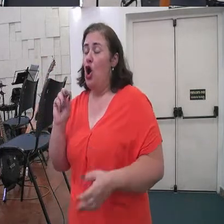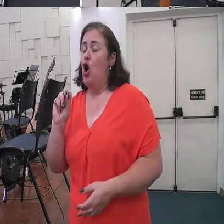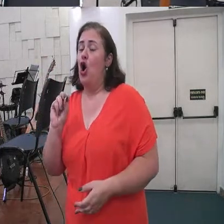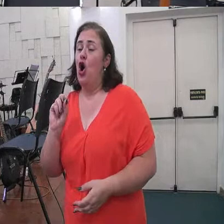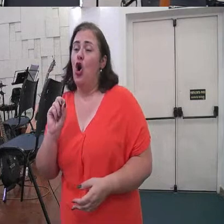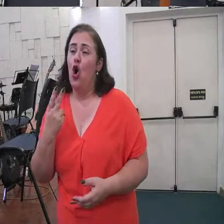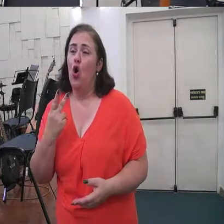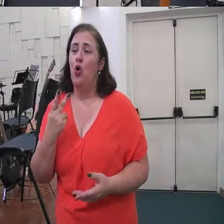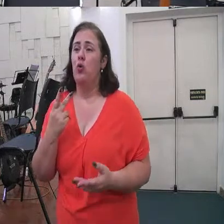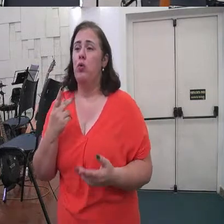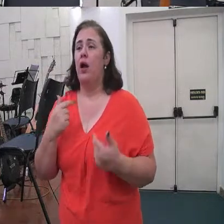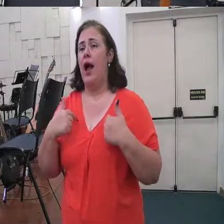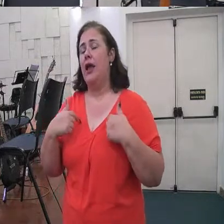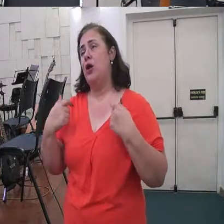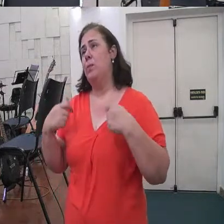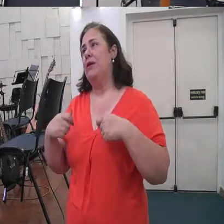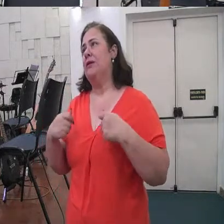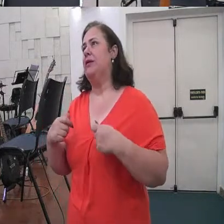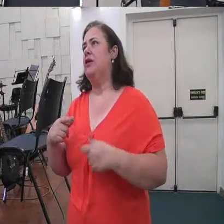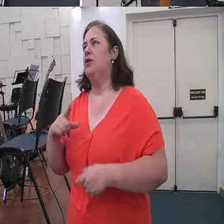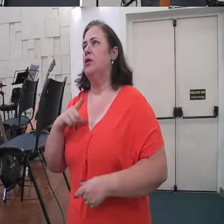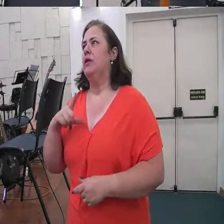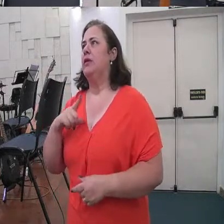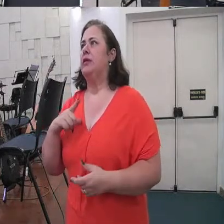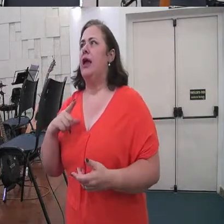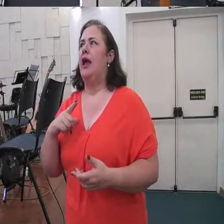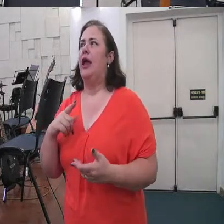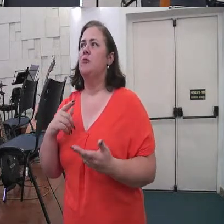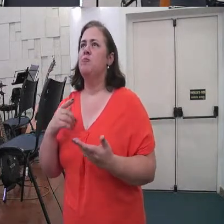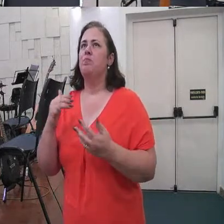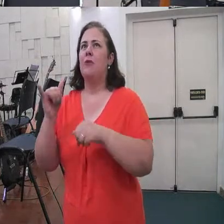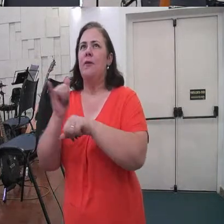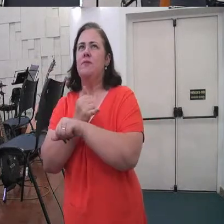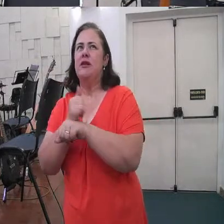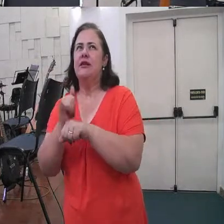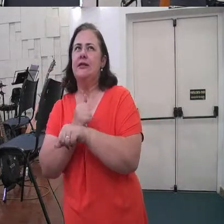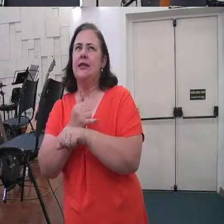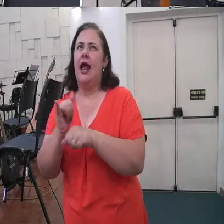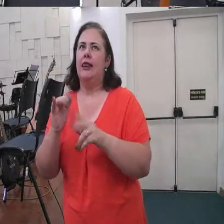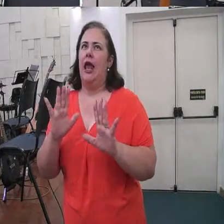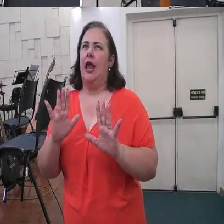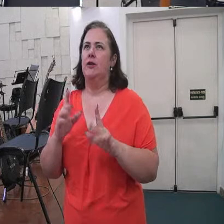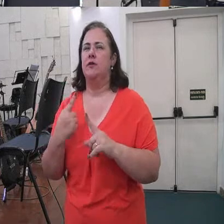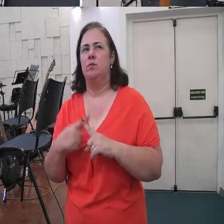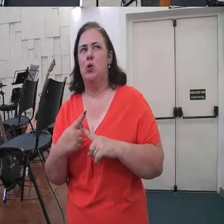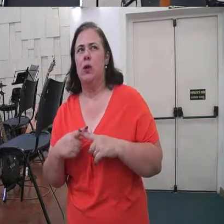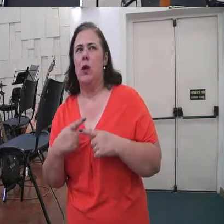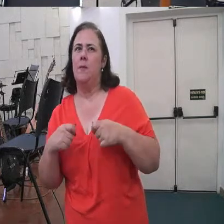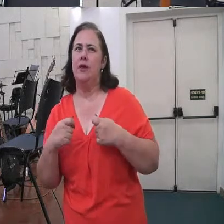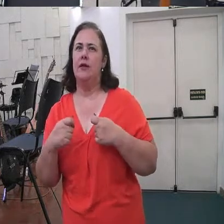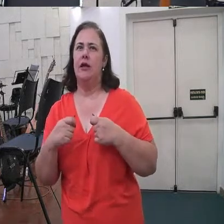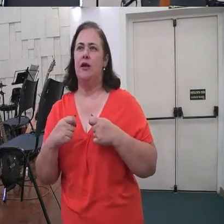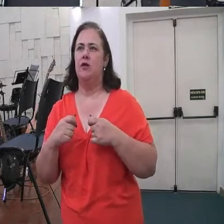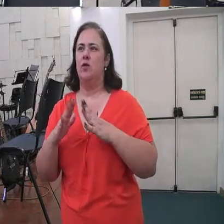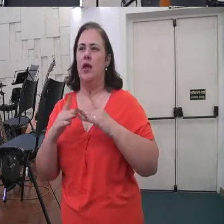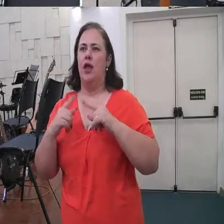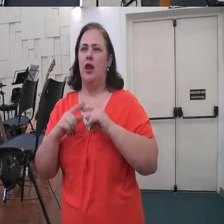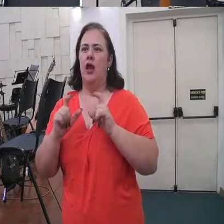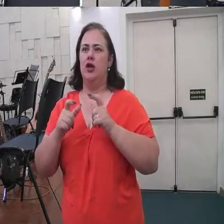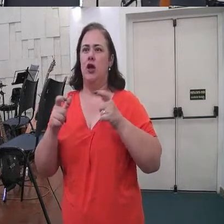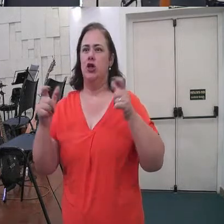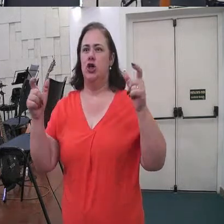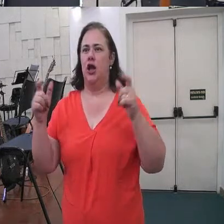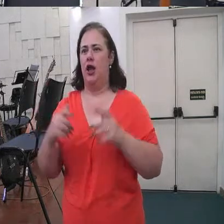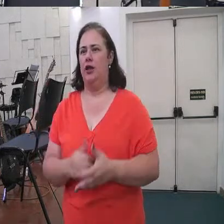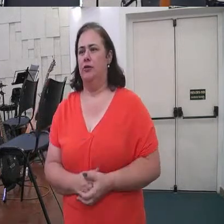que vamos pregar, não. O importa são as estratégias humanas, porque o importante é levar pessoas para a igreja. Talvez você é